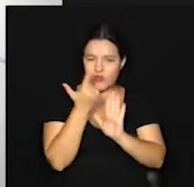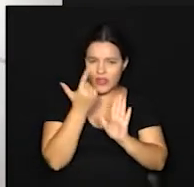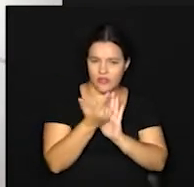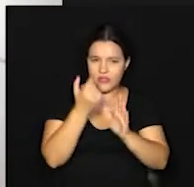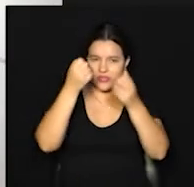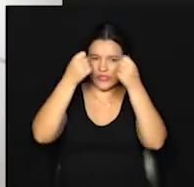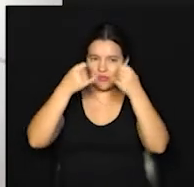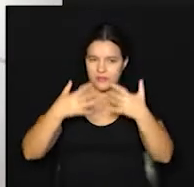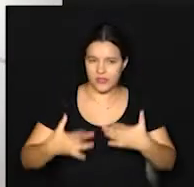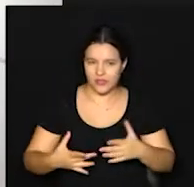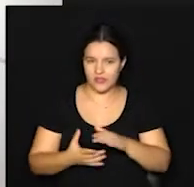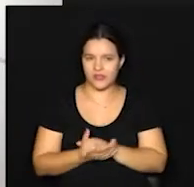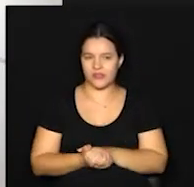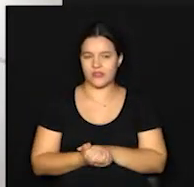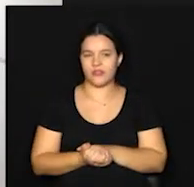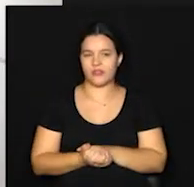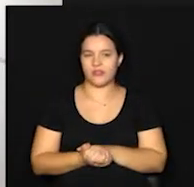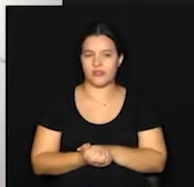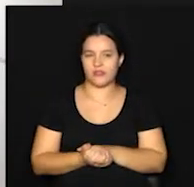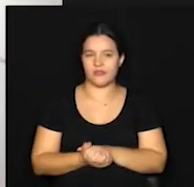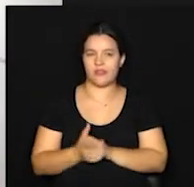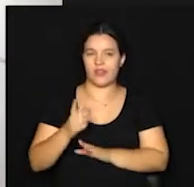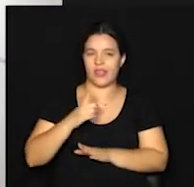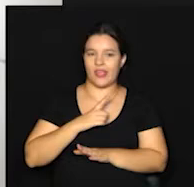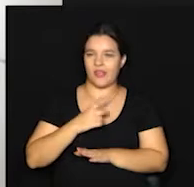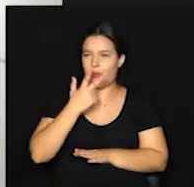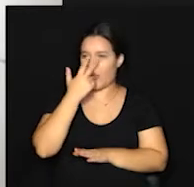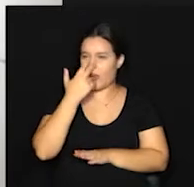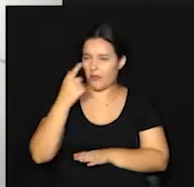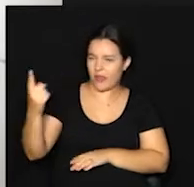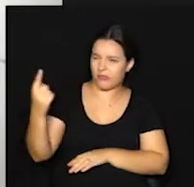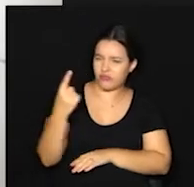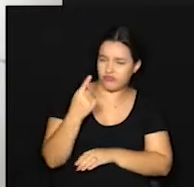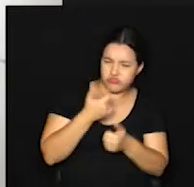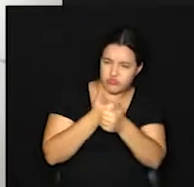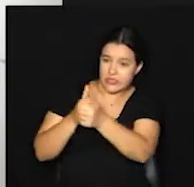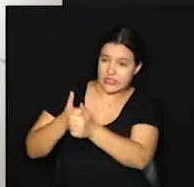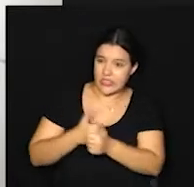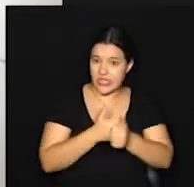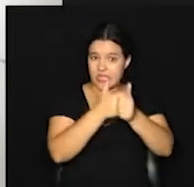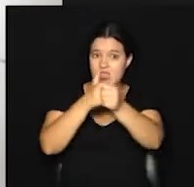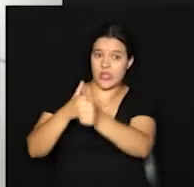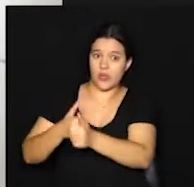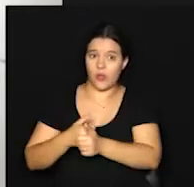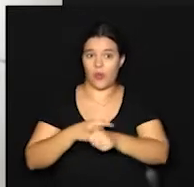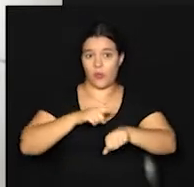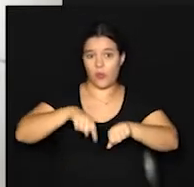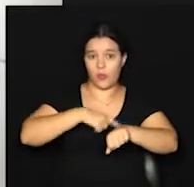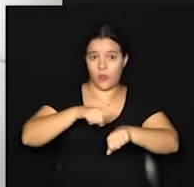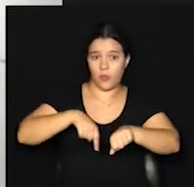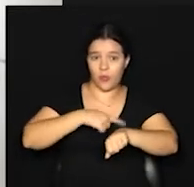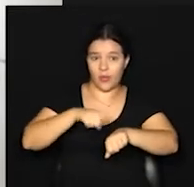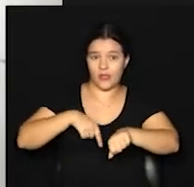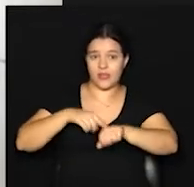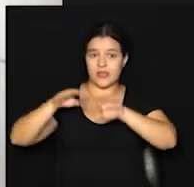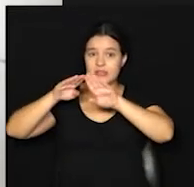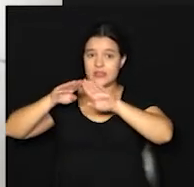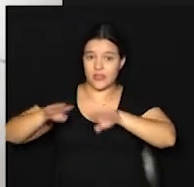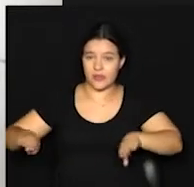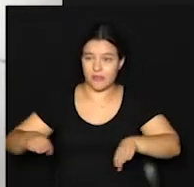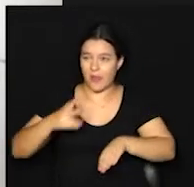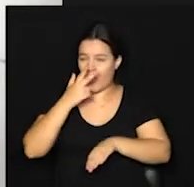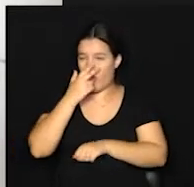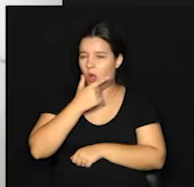livro. Estando com ele, eu tive detetive atrás de mim durante bastante tempo. E Nossa. Com a separação, de novo, eu voltei a ter detetive